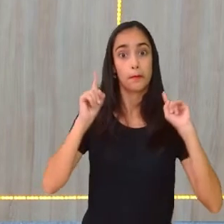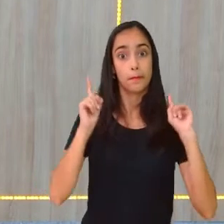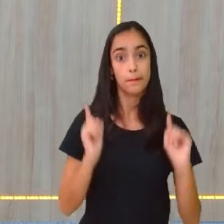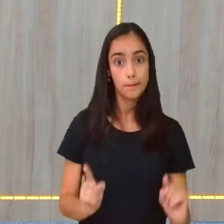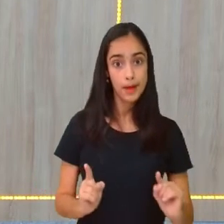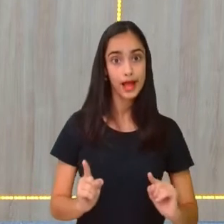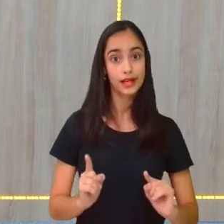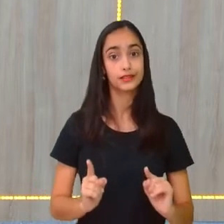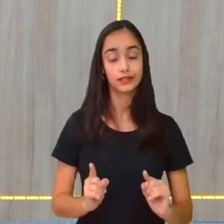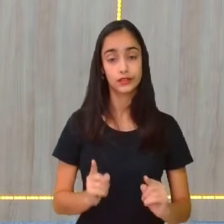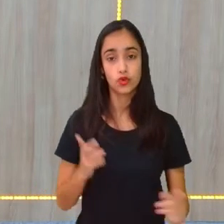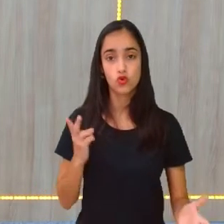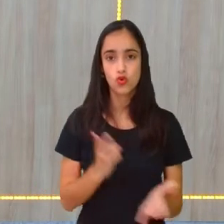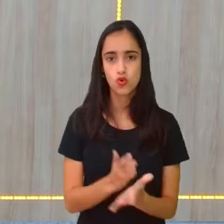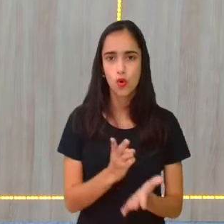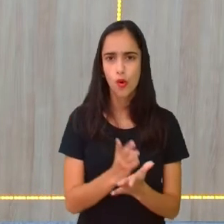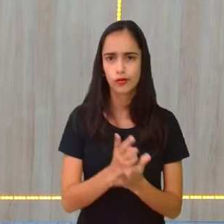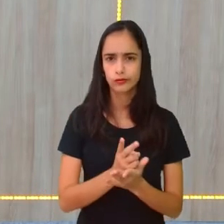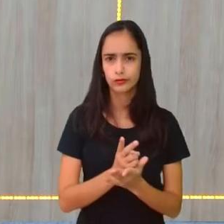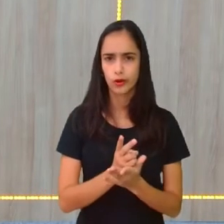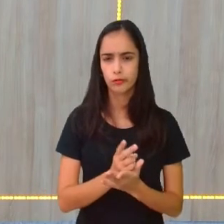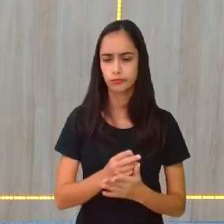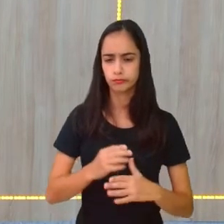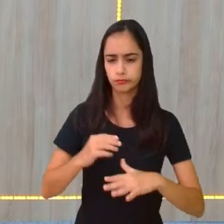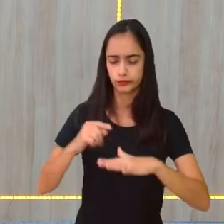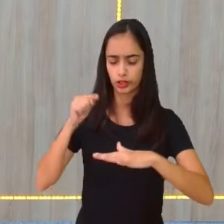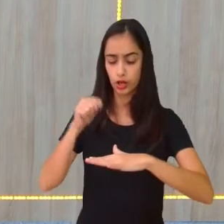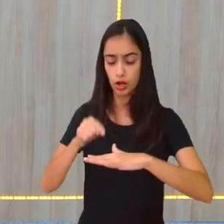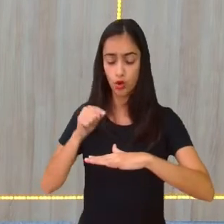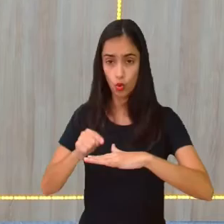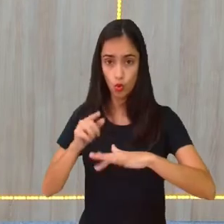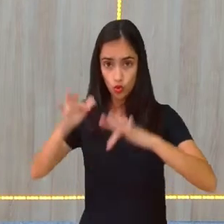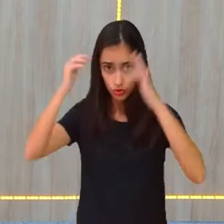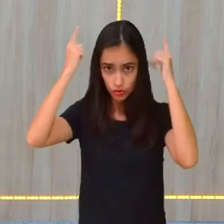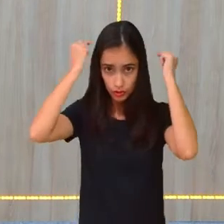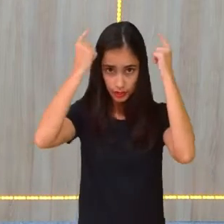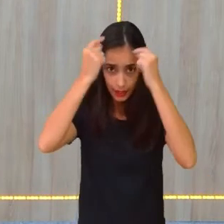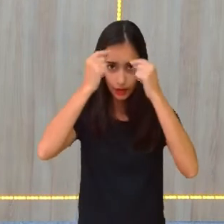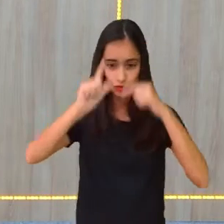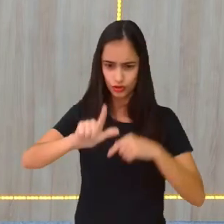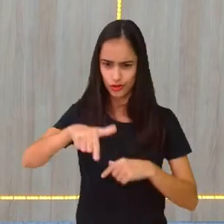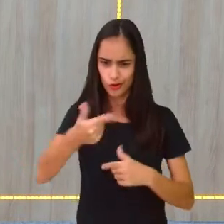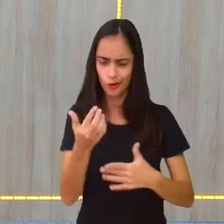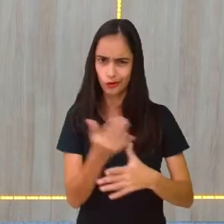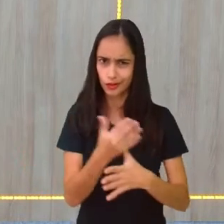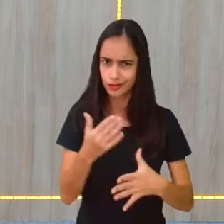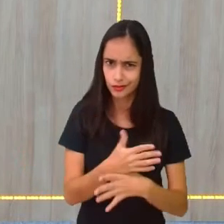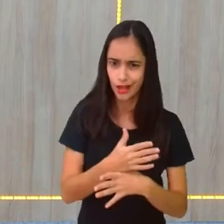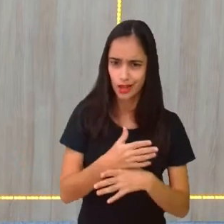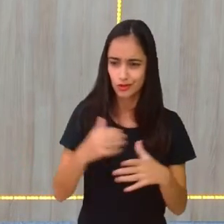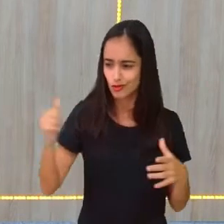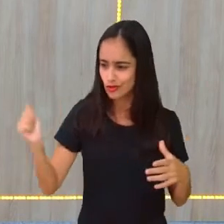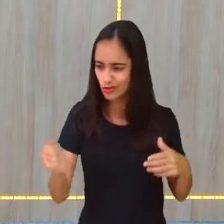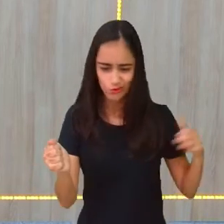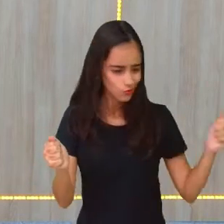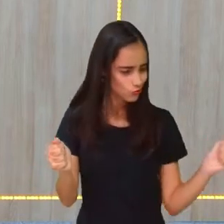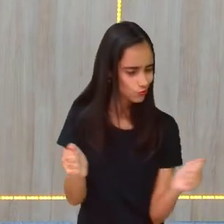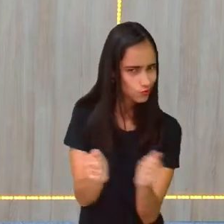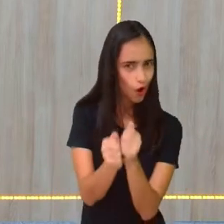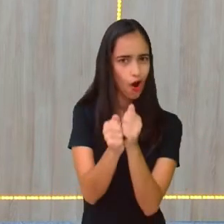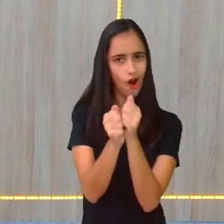deu gás, né, para que os gregos de outras cidades se juntassem e conseguissem guerrear ali contra os persas,